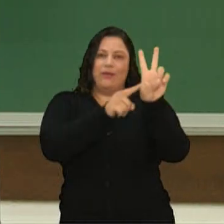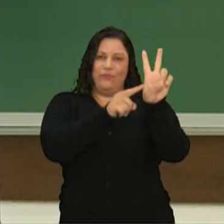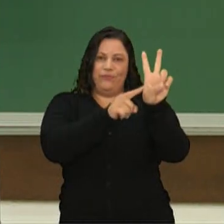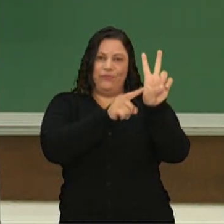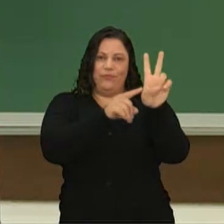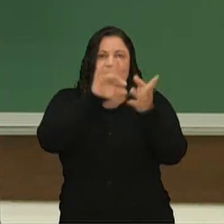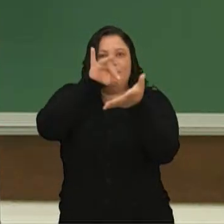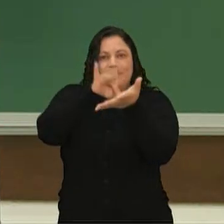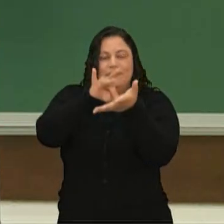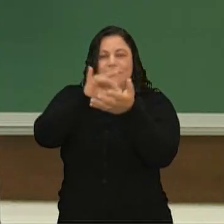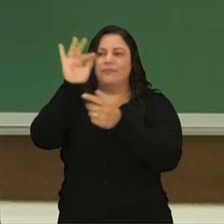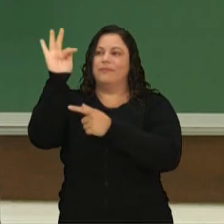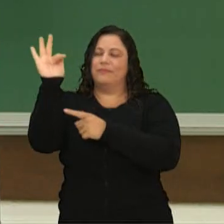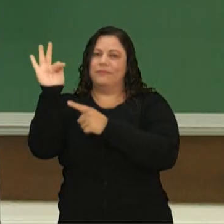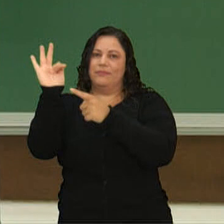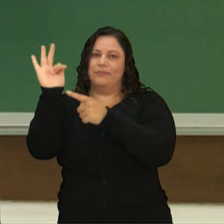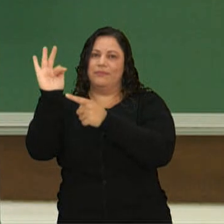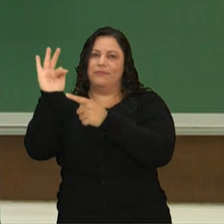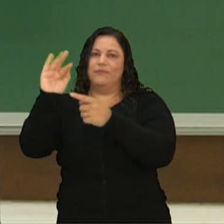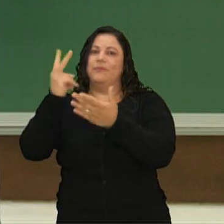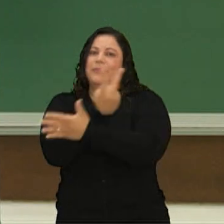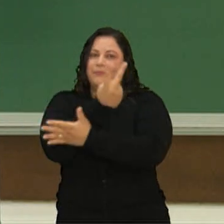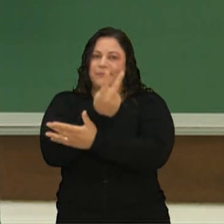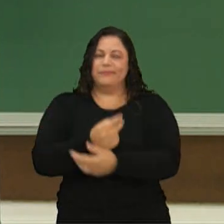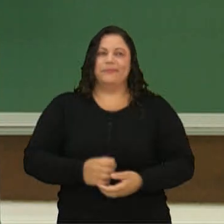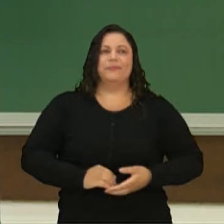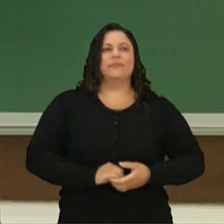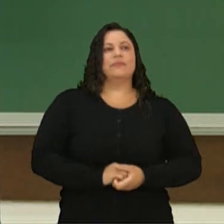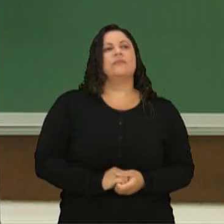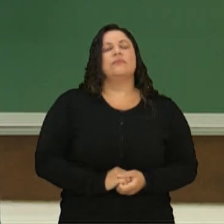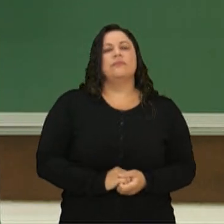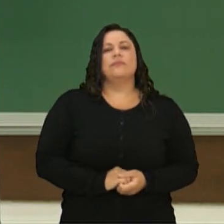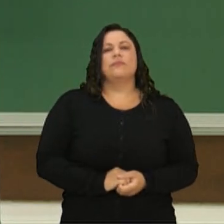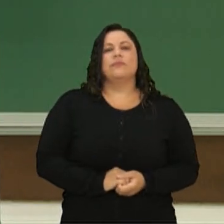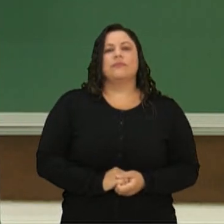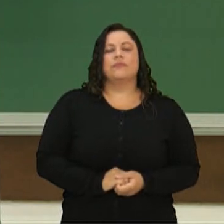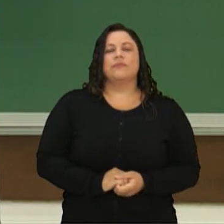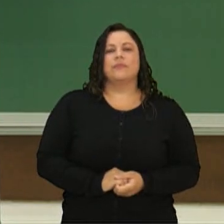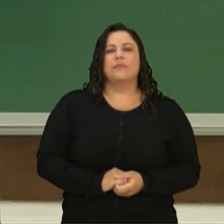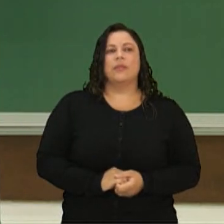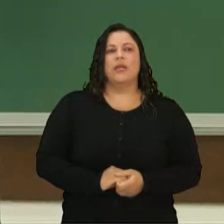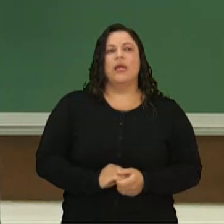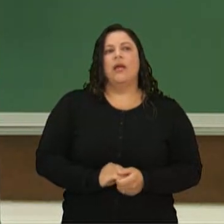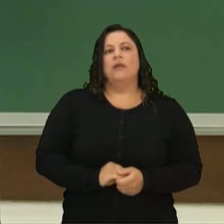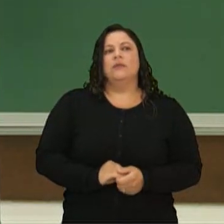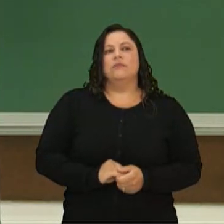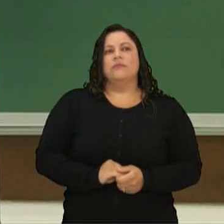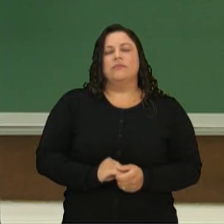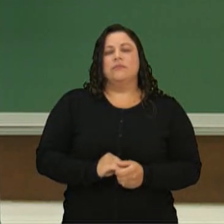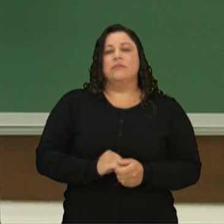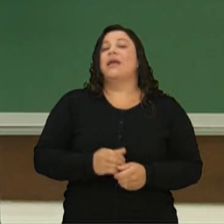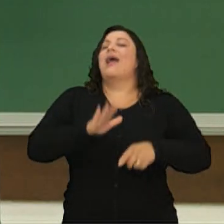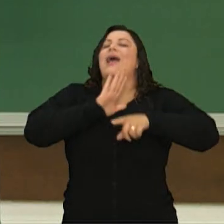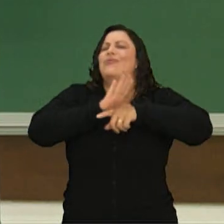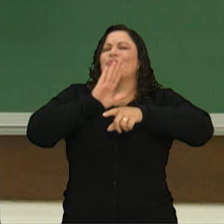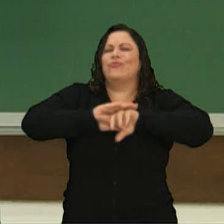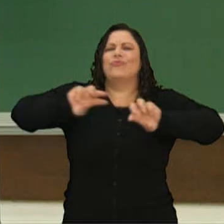e F para falso. Primeira questão. A grande contribuição do judaísmo é a concepção de Deus,